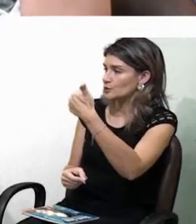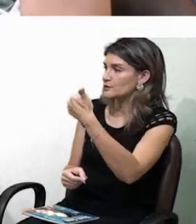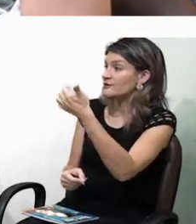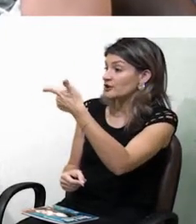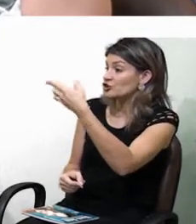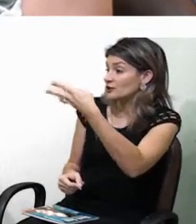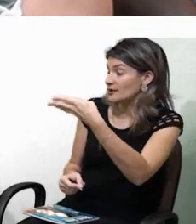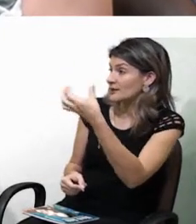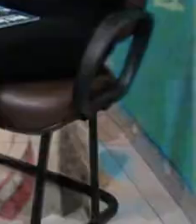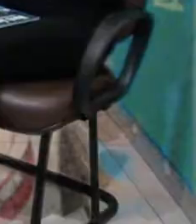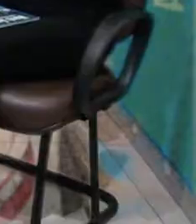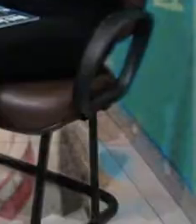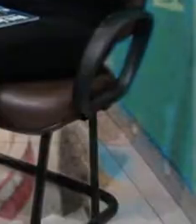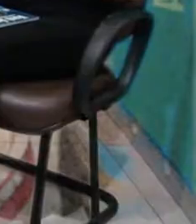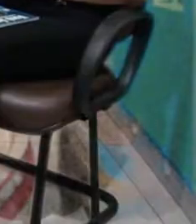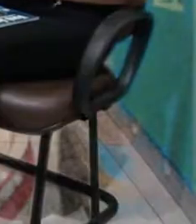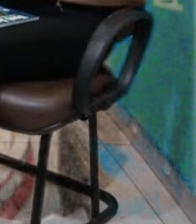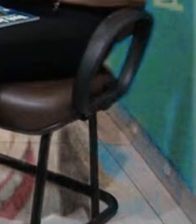99112-2363.